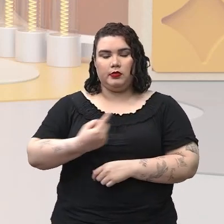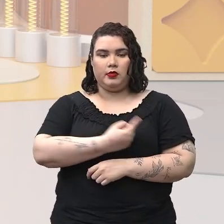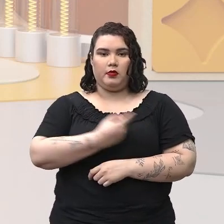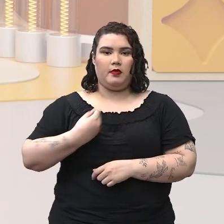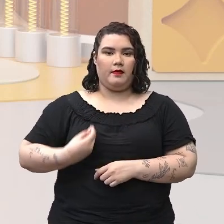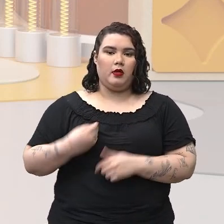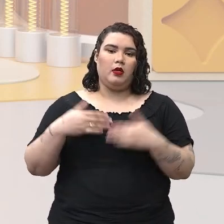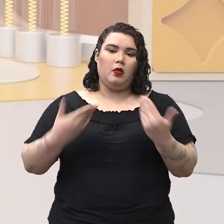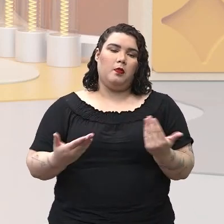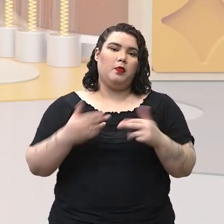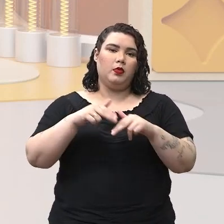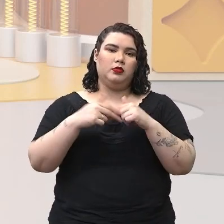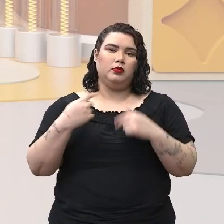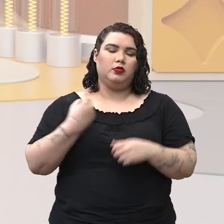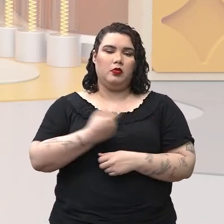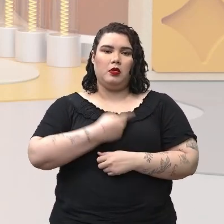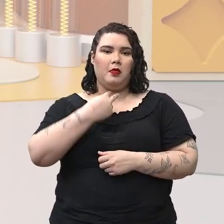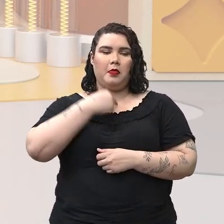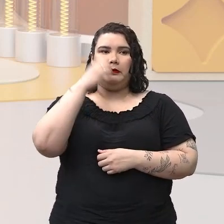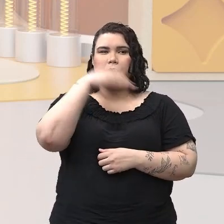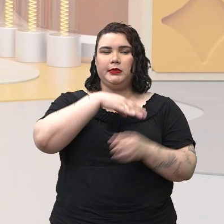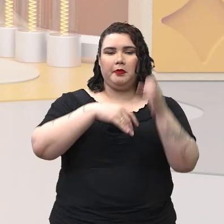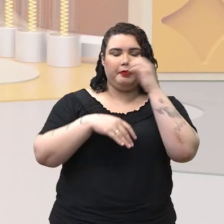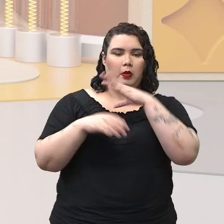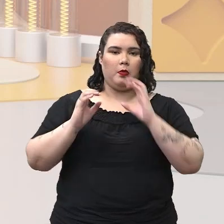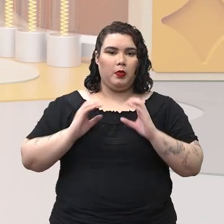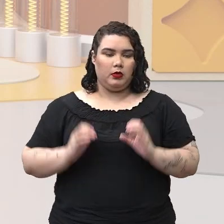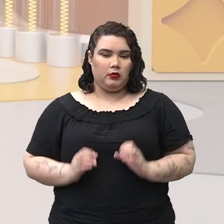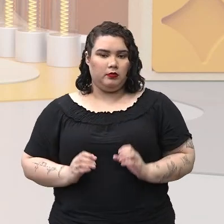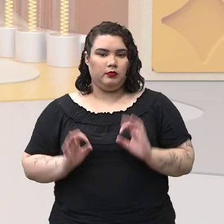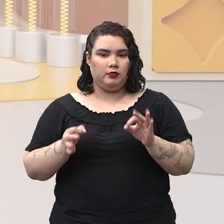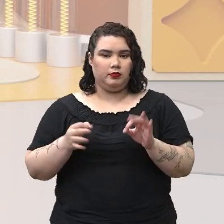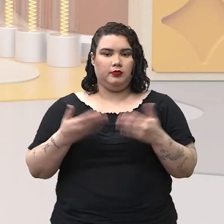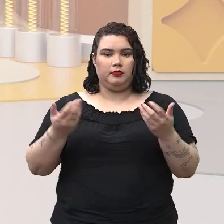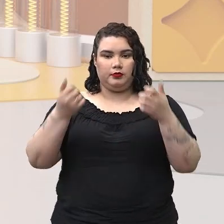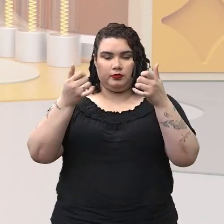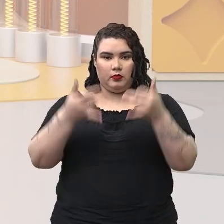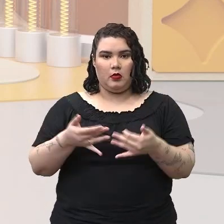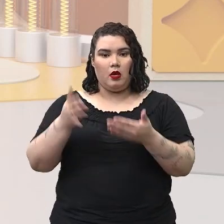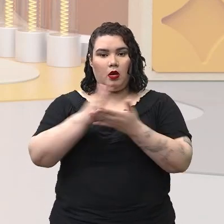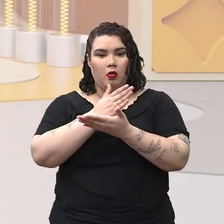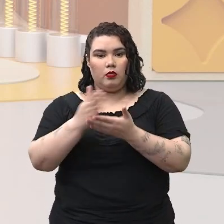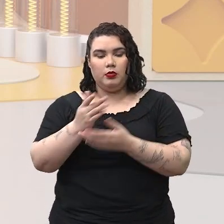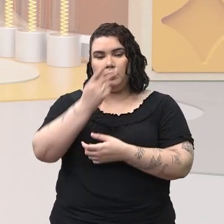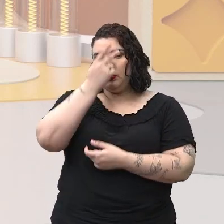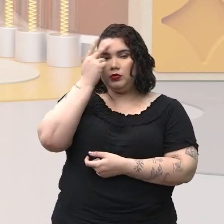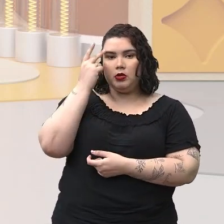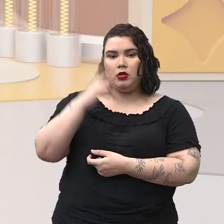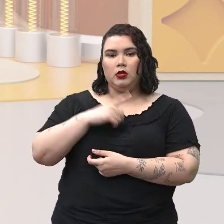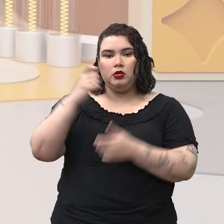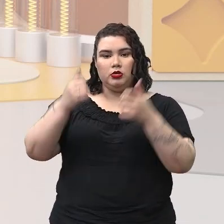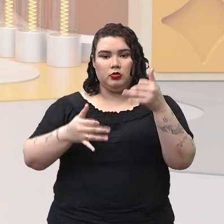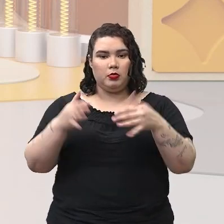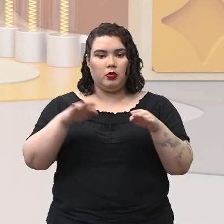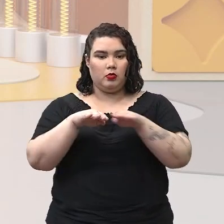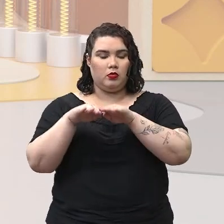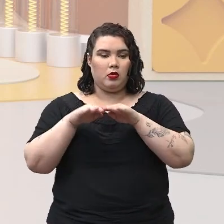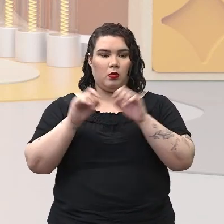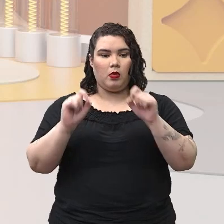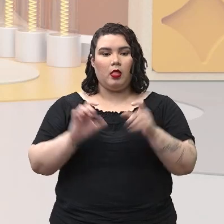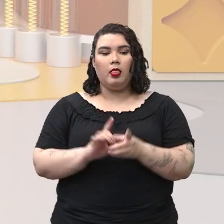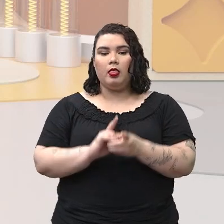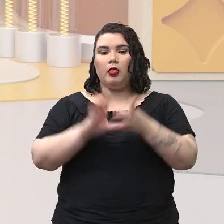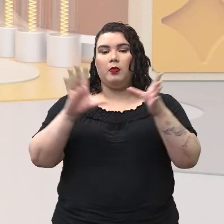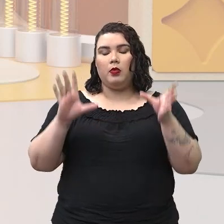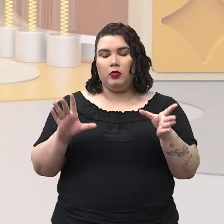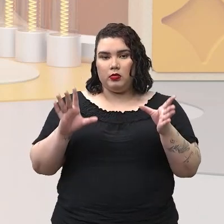gente não pode fazer qualquer coisa aqui no Brasil, né? Como a gente falou, e alguns pensadores também falam a mesma coisa. Uma